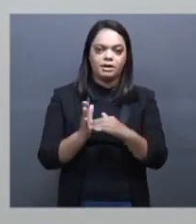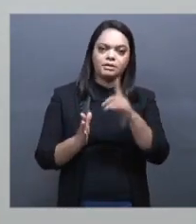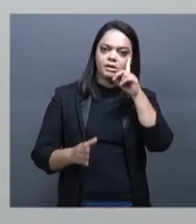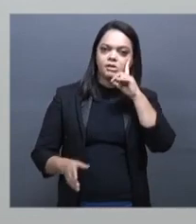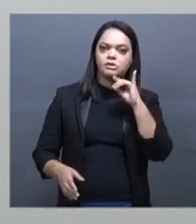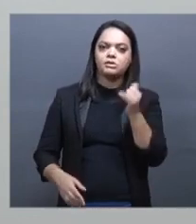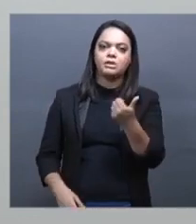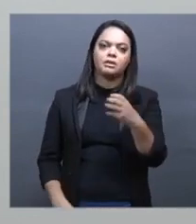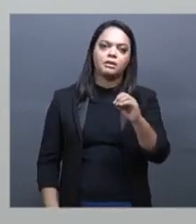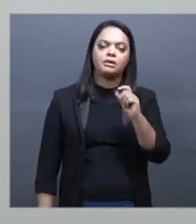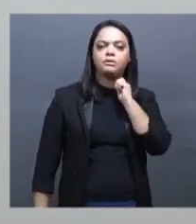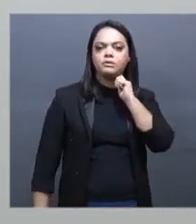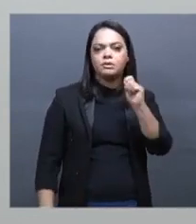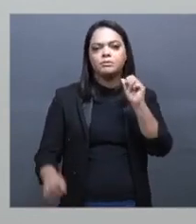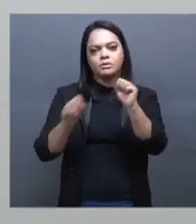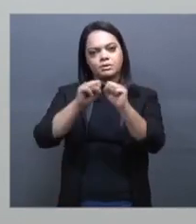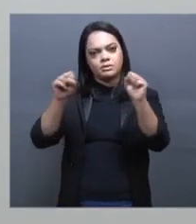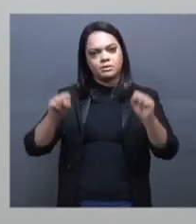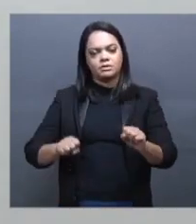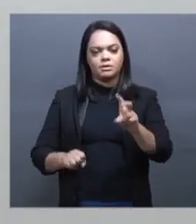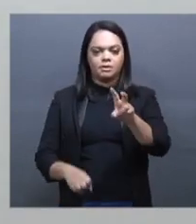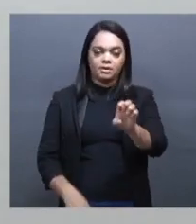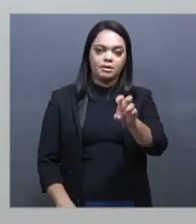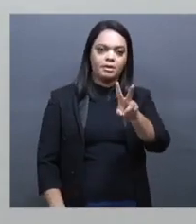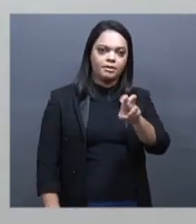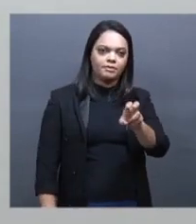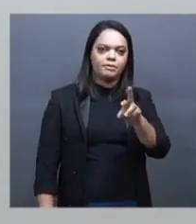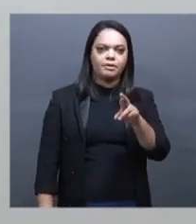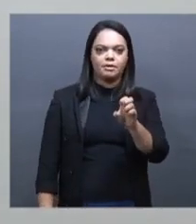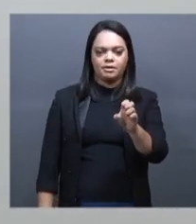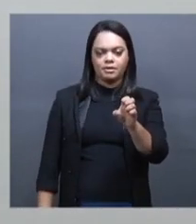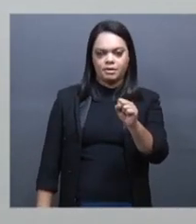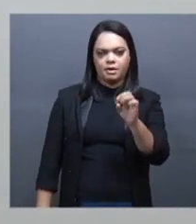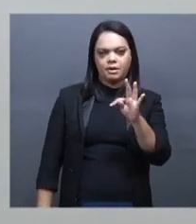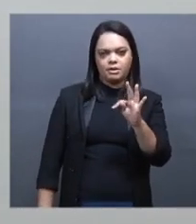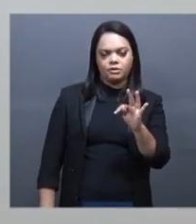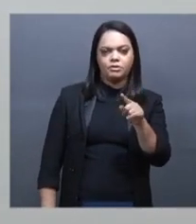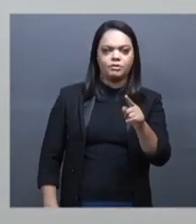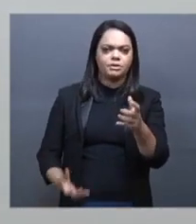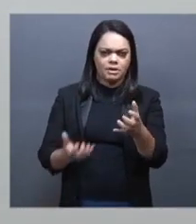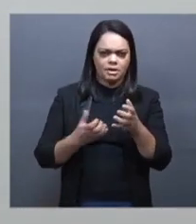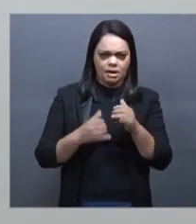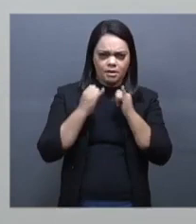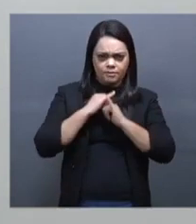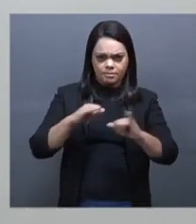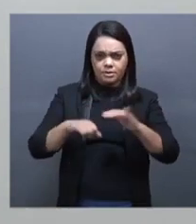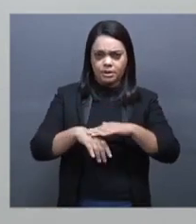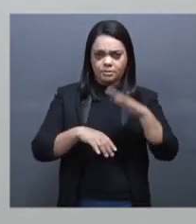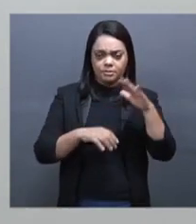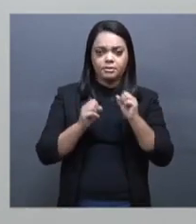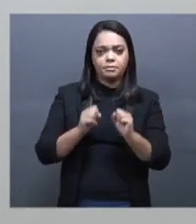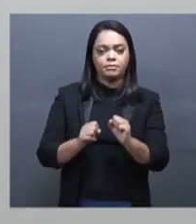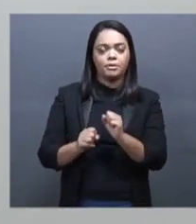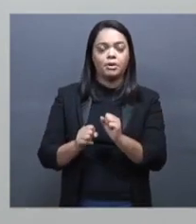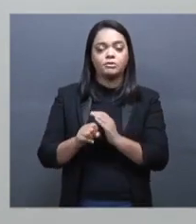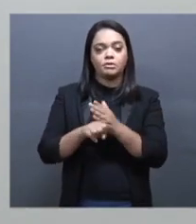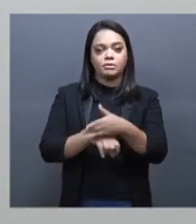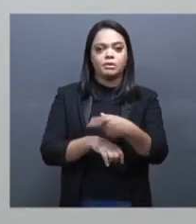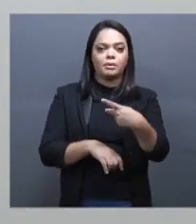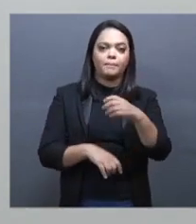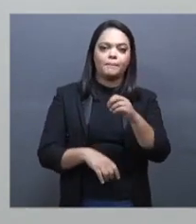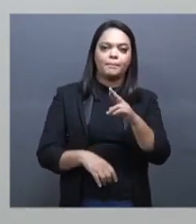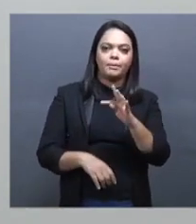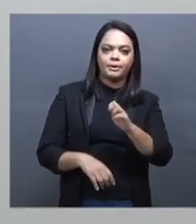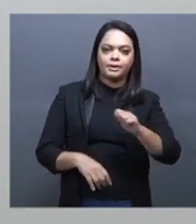de abril por meio do sistema Everest. E se você quiser mais informações, poderá também acessar o nosso portal